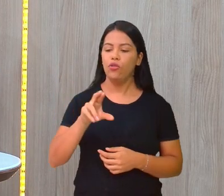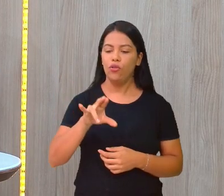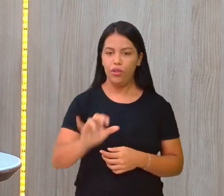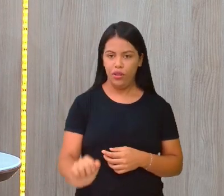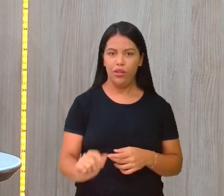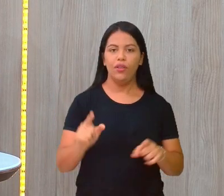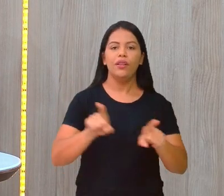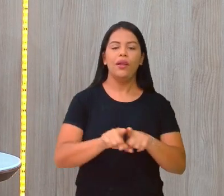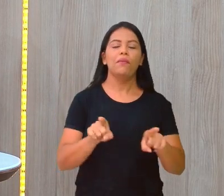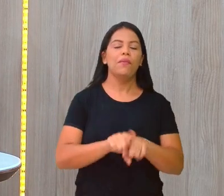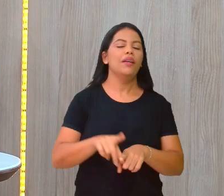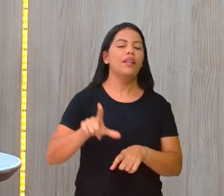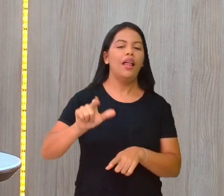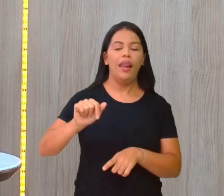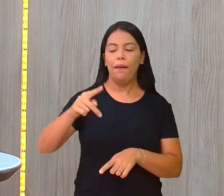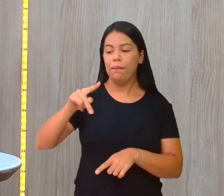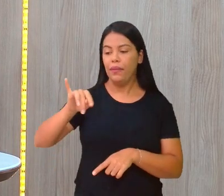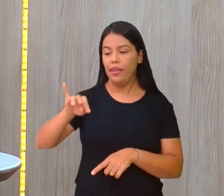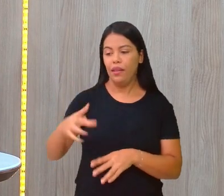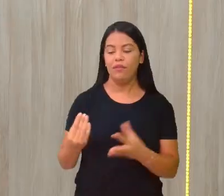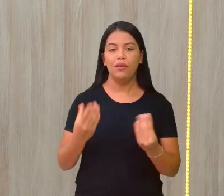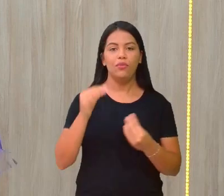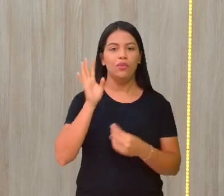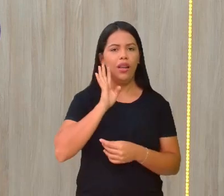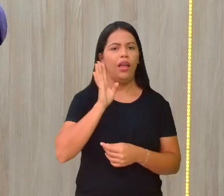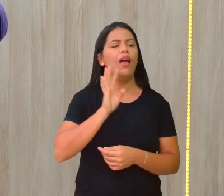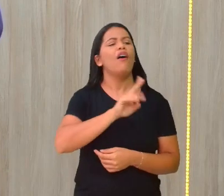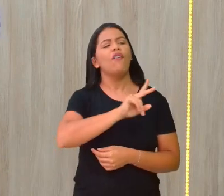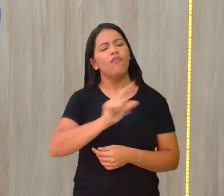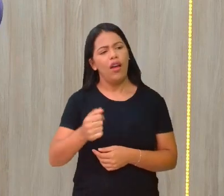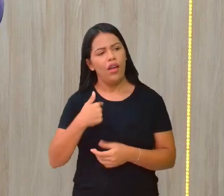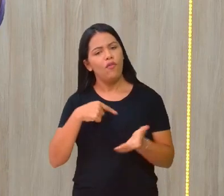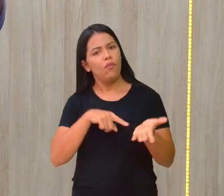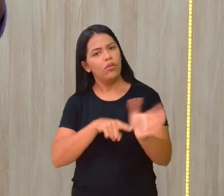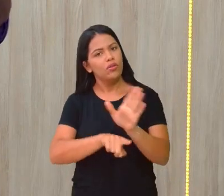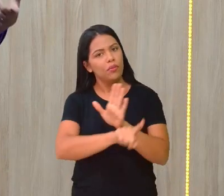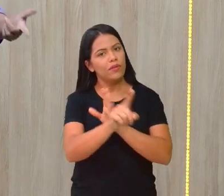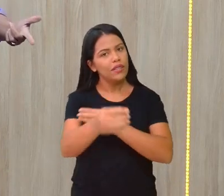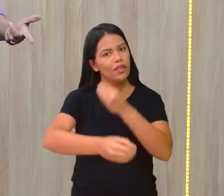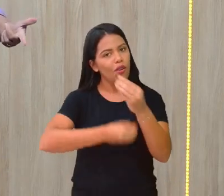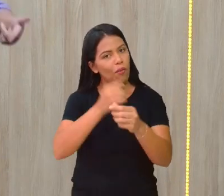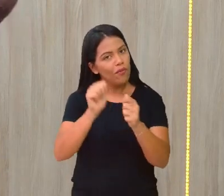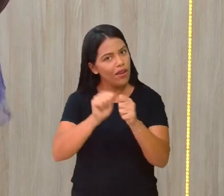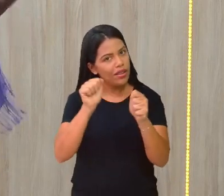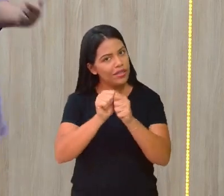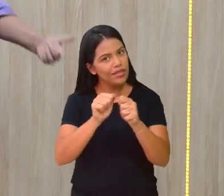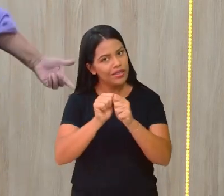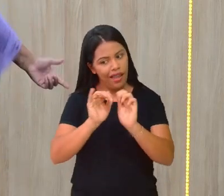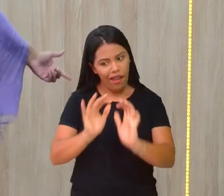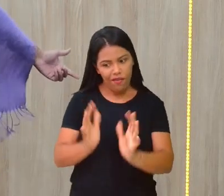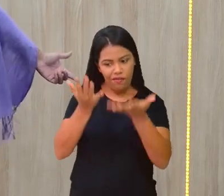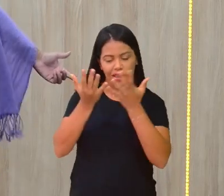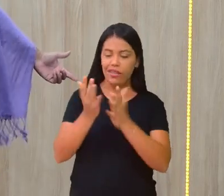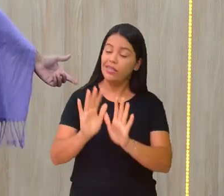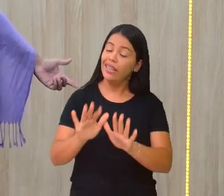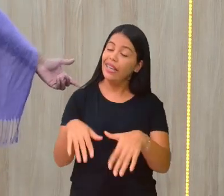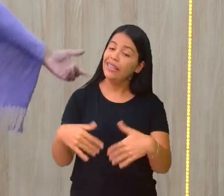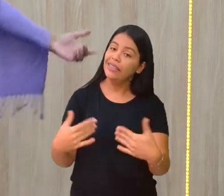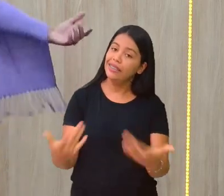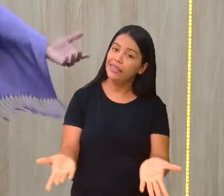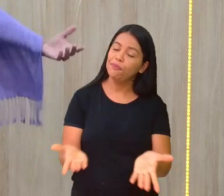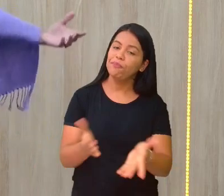que vai ser bem legal. Ainda vou falar da lapinha, ainda vou mostrar a vocês como fazer lapinha. Ou